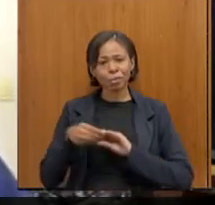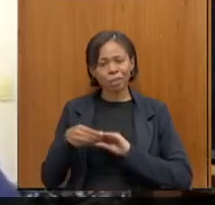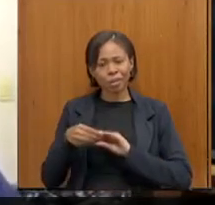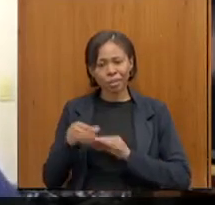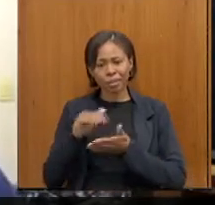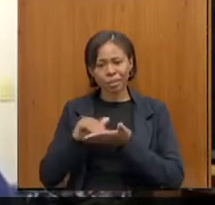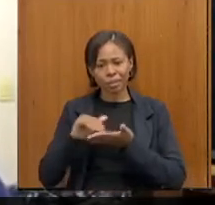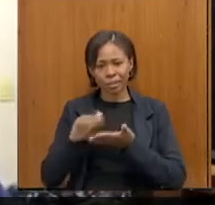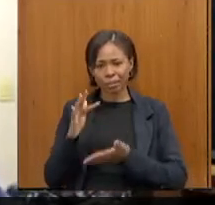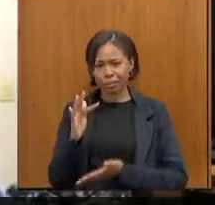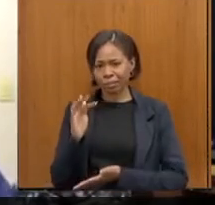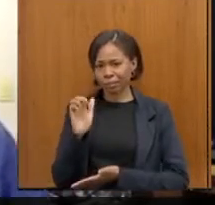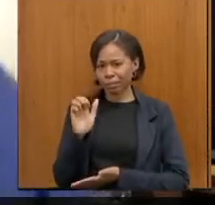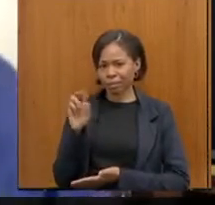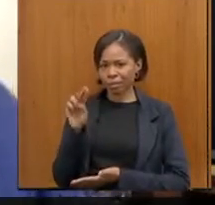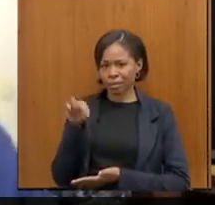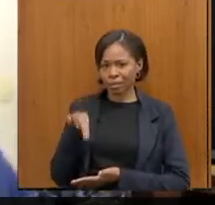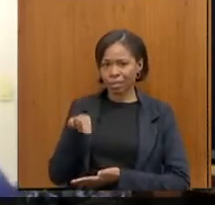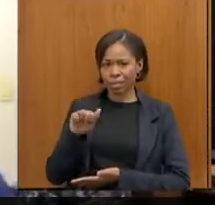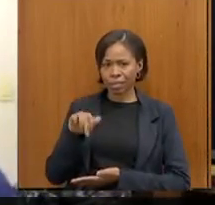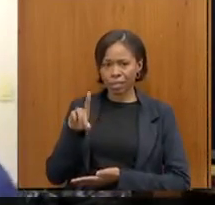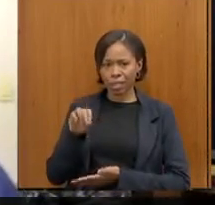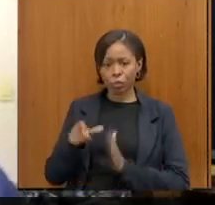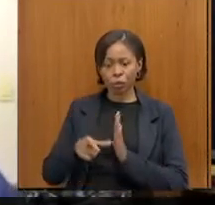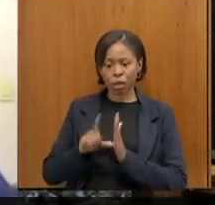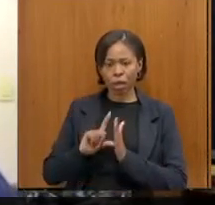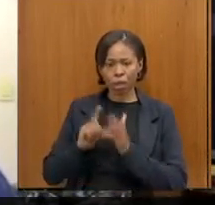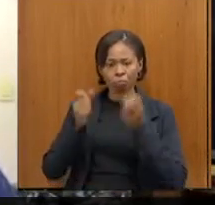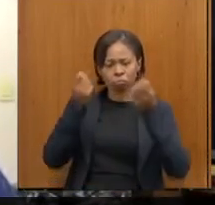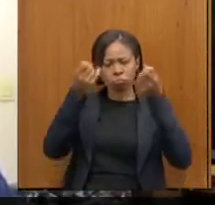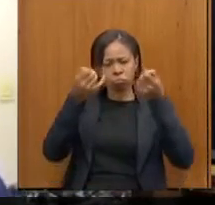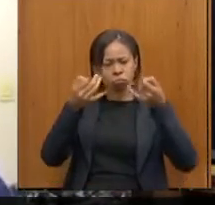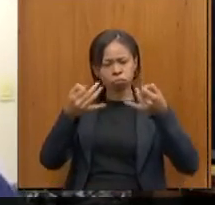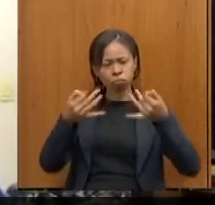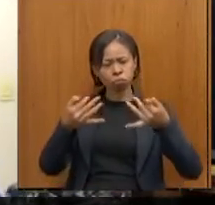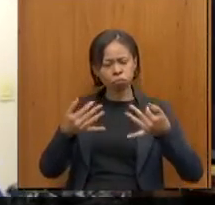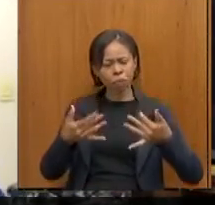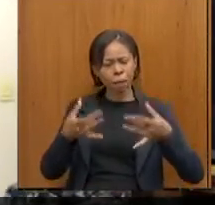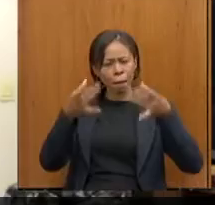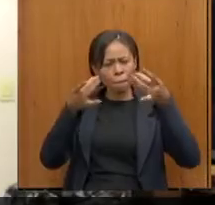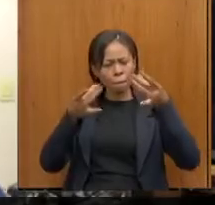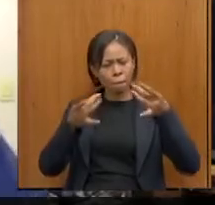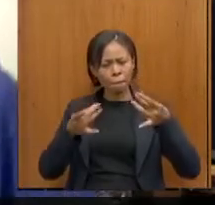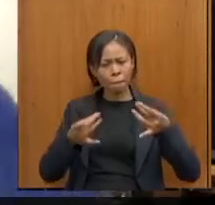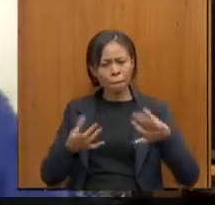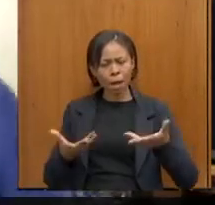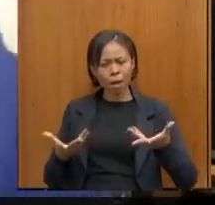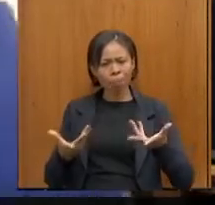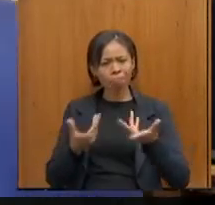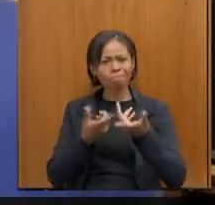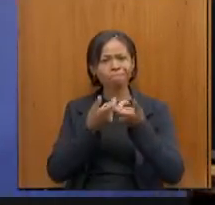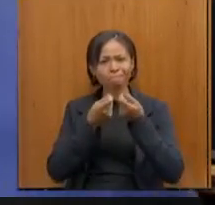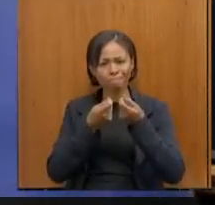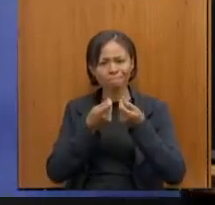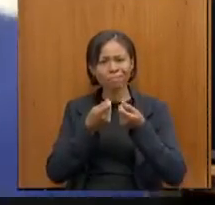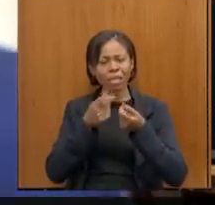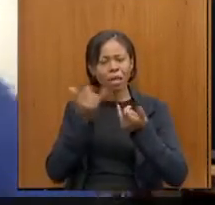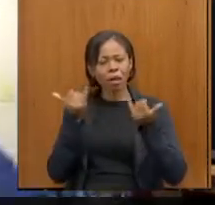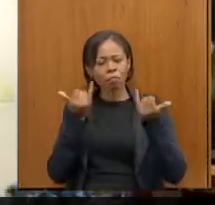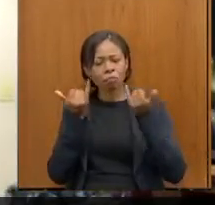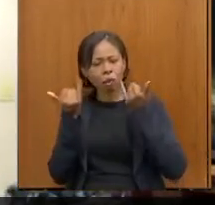Grande pela belíssima exposição cortamos novo informando